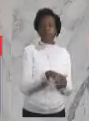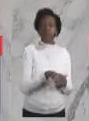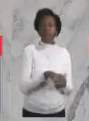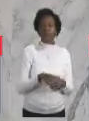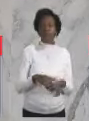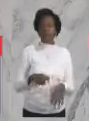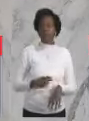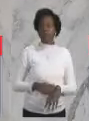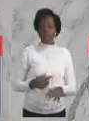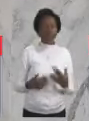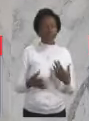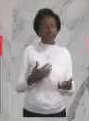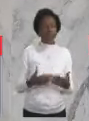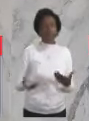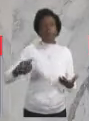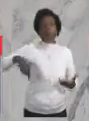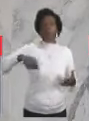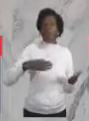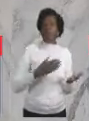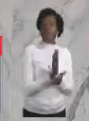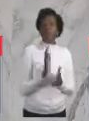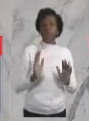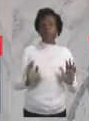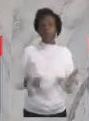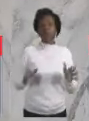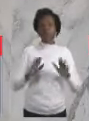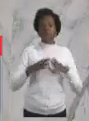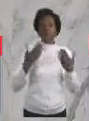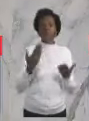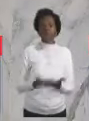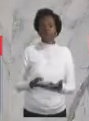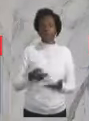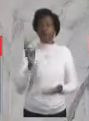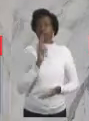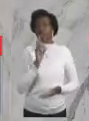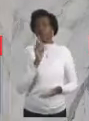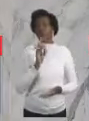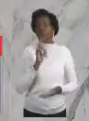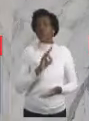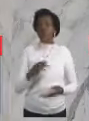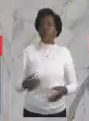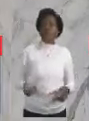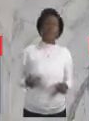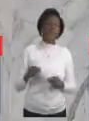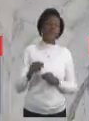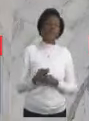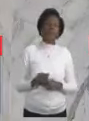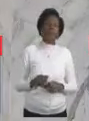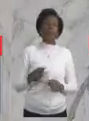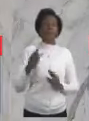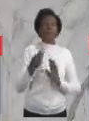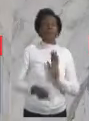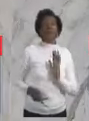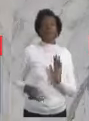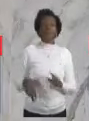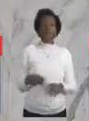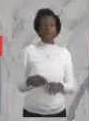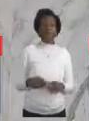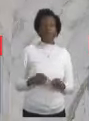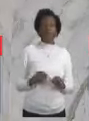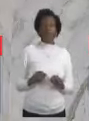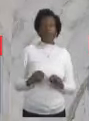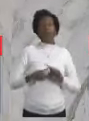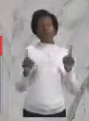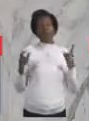momento que ainda já provamos até um um requerimento de urgência para esse projeto Agora depende aqui do